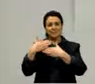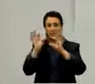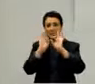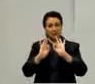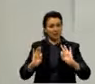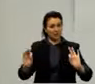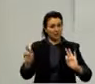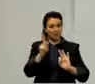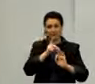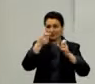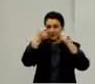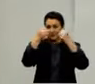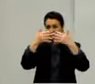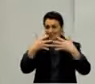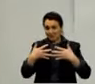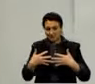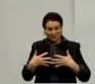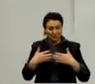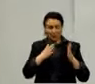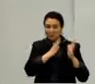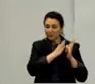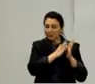simplificada, gente, é o processo de